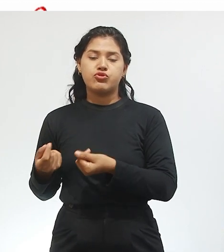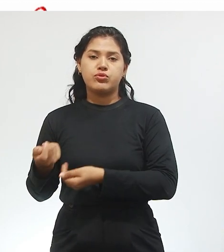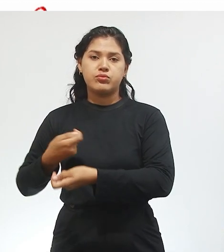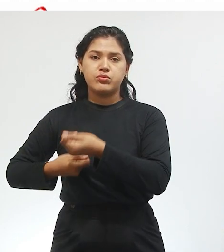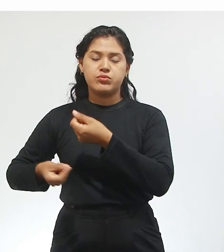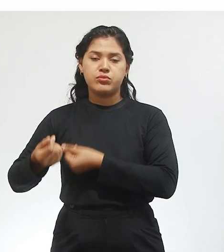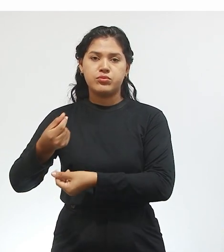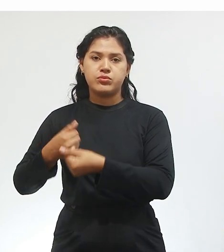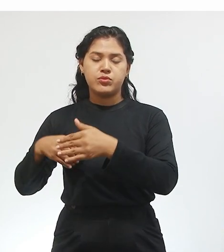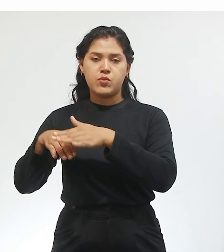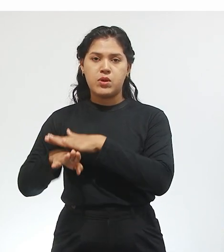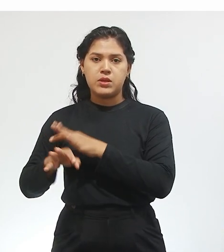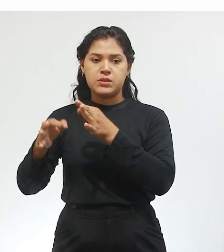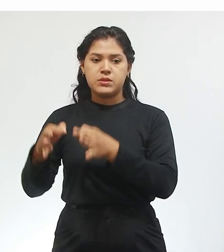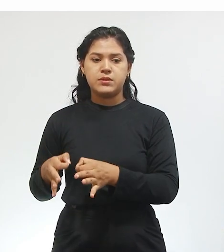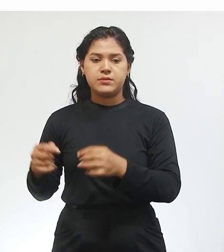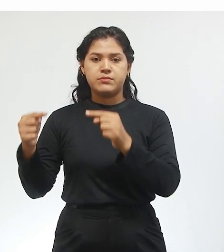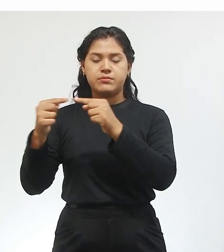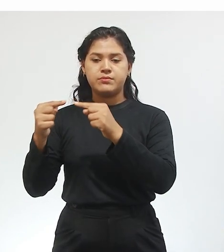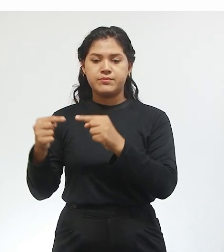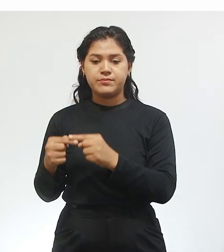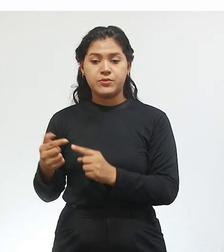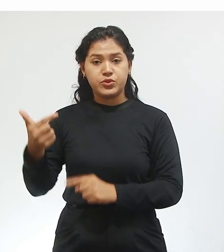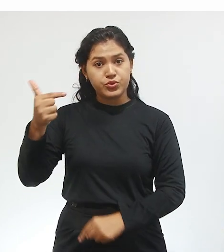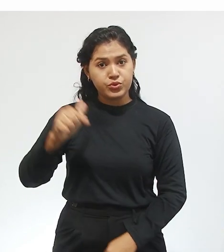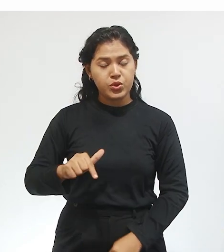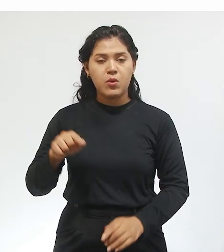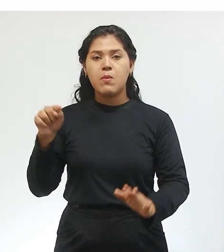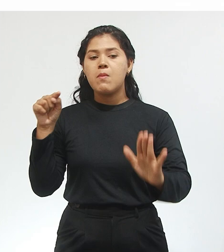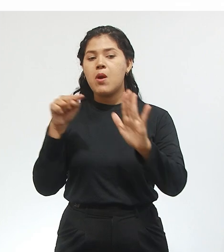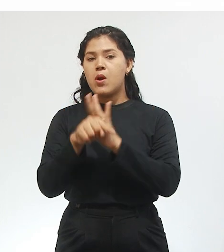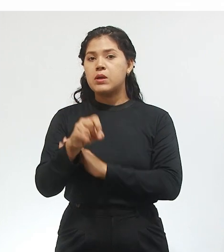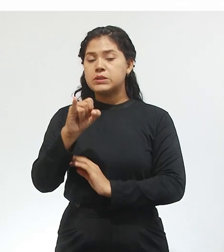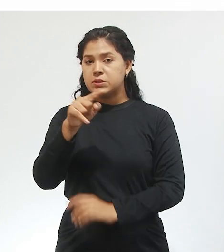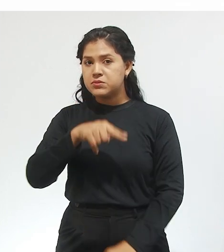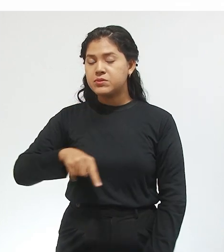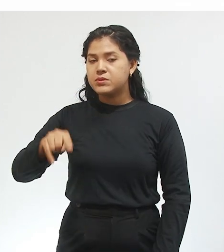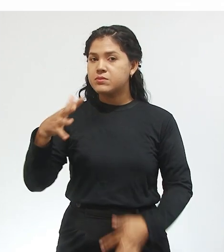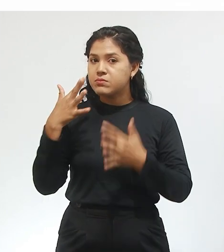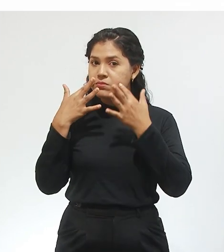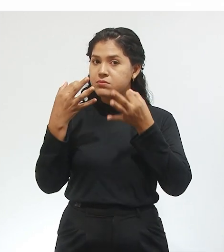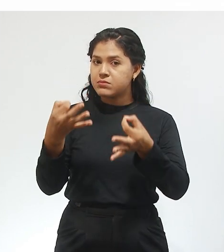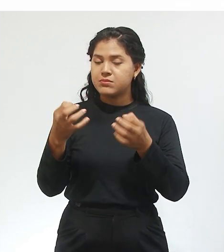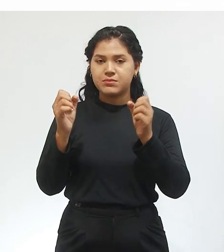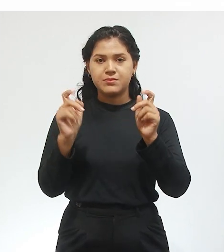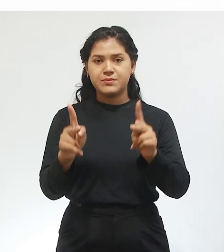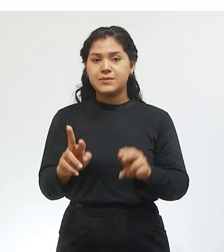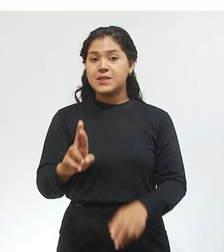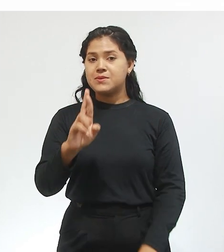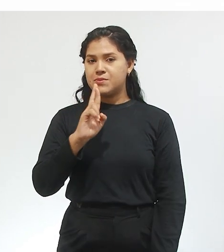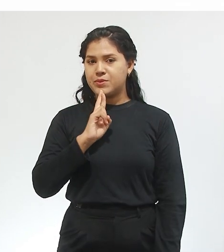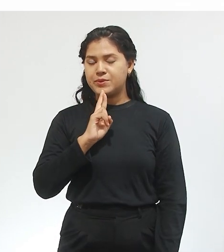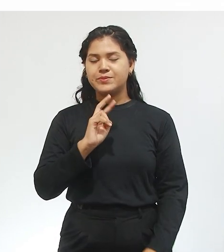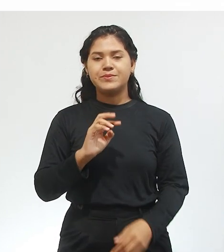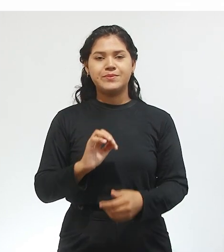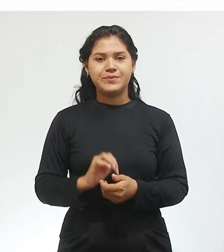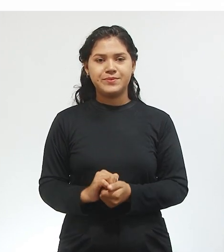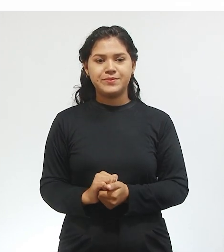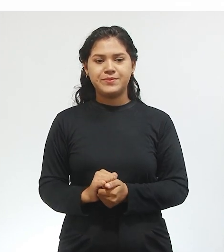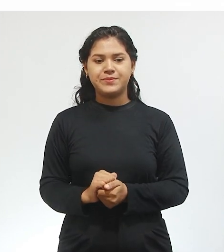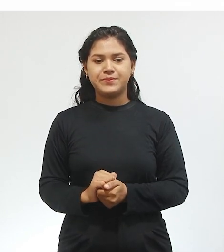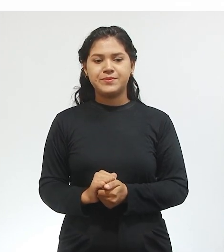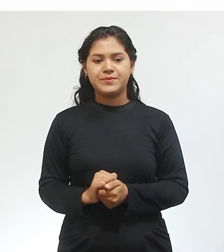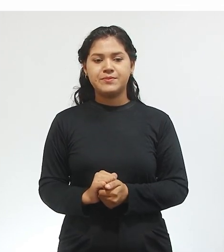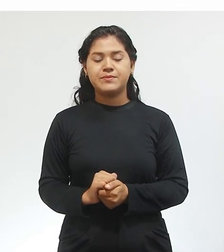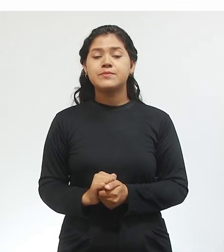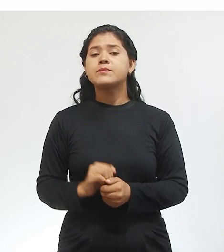resultado. Mais uma questãozinha aqui só para ver se vocês estão atentos mesmo, hein? Responde aí comigo. A